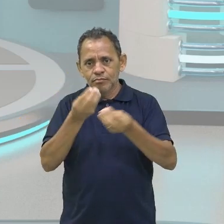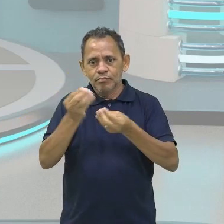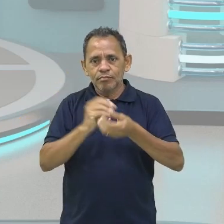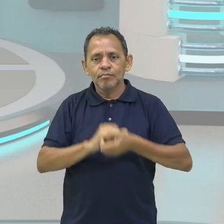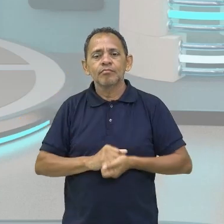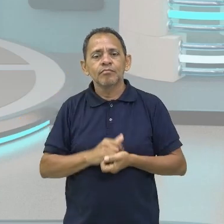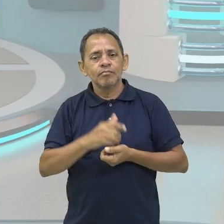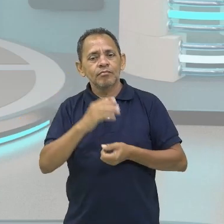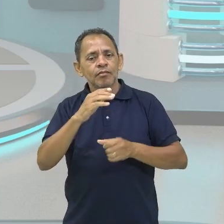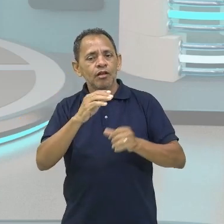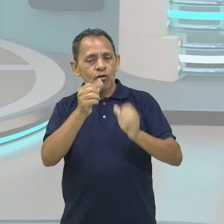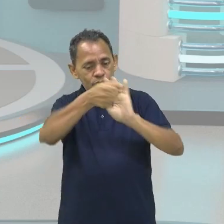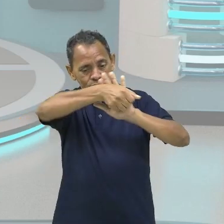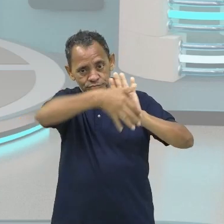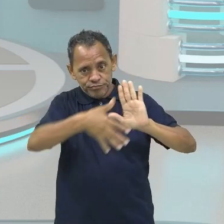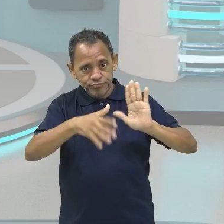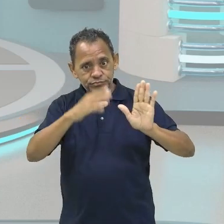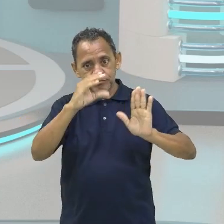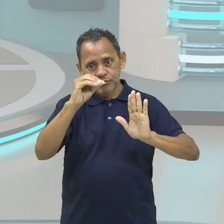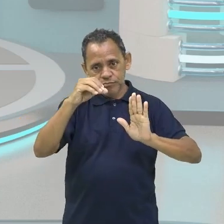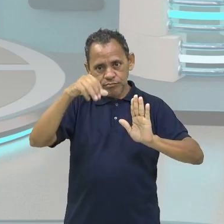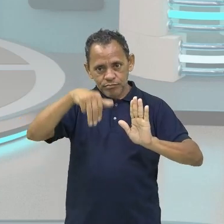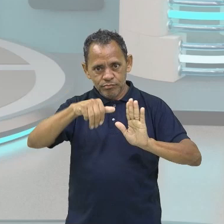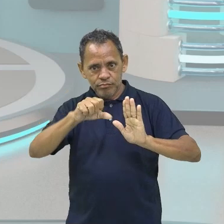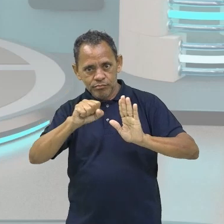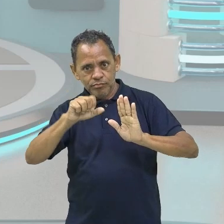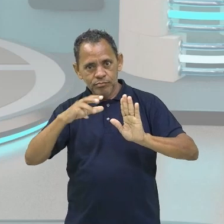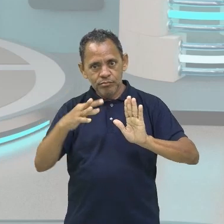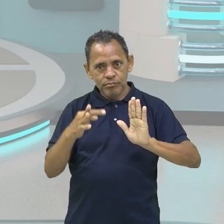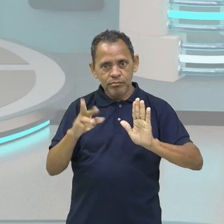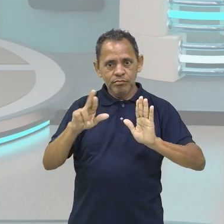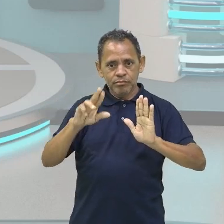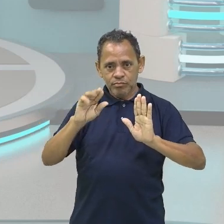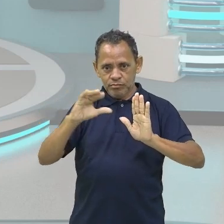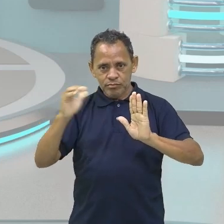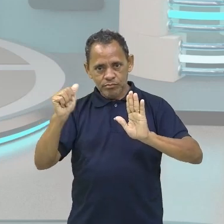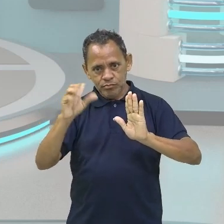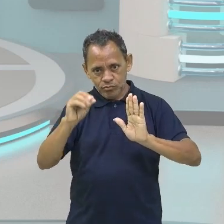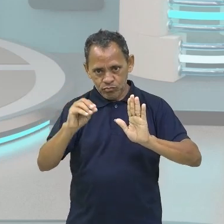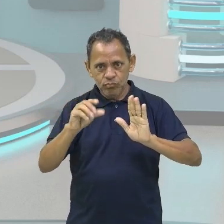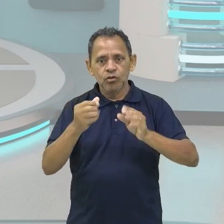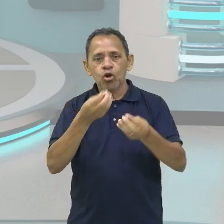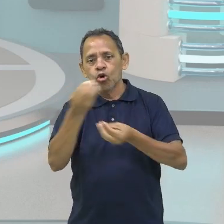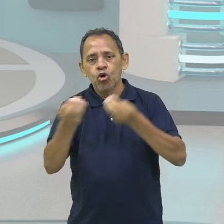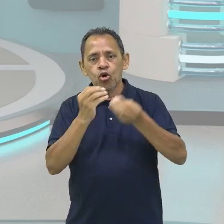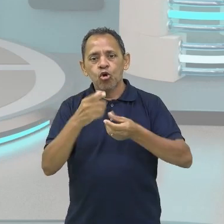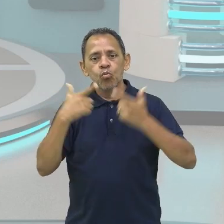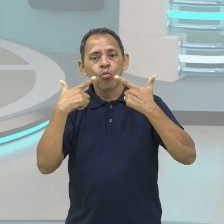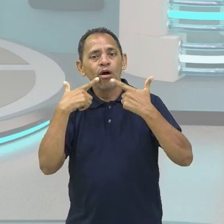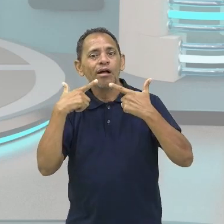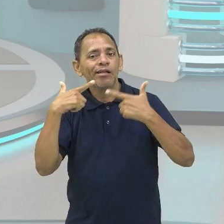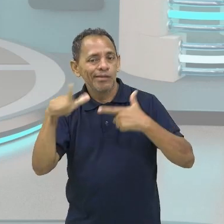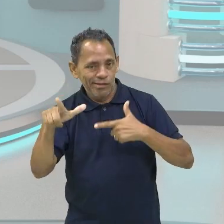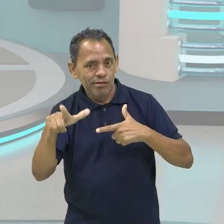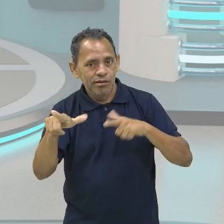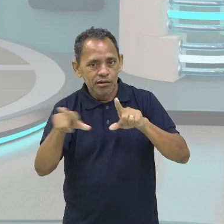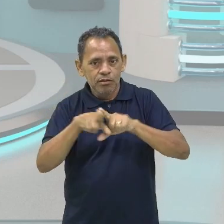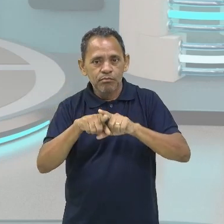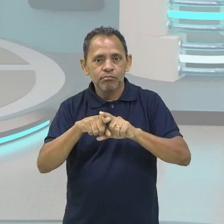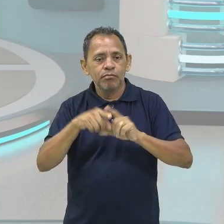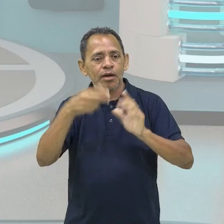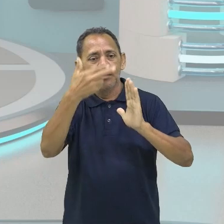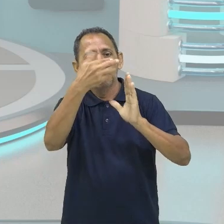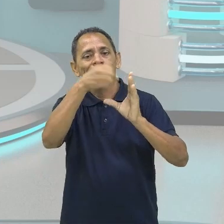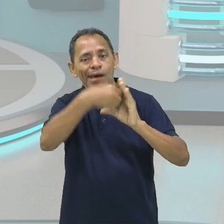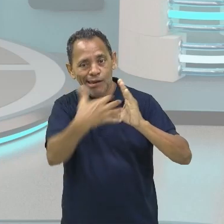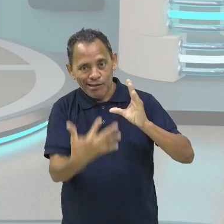construção, porque tem aí relação com a forma como a língua, as sentenças da nossa língua se